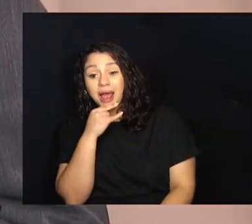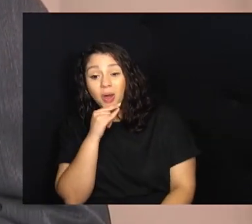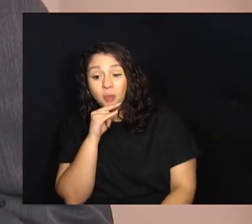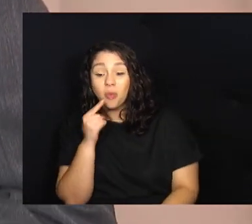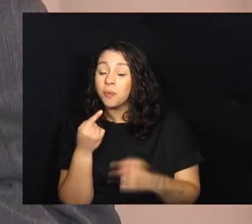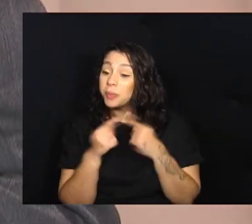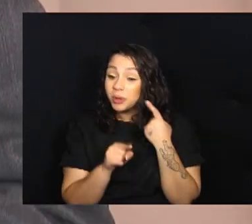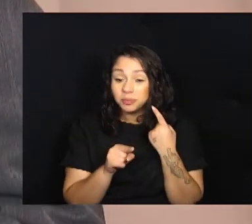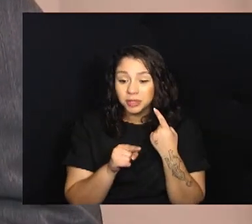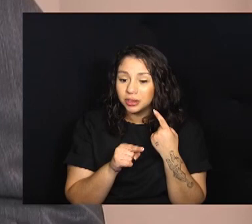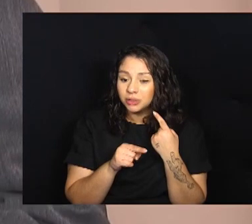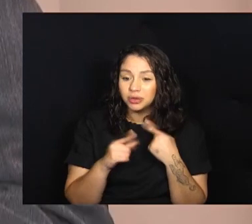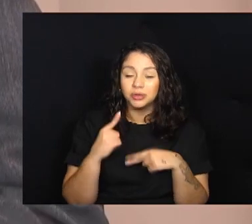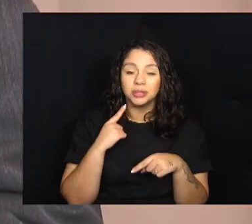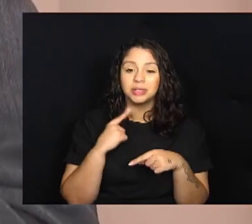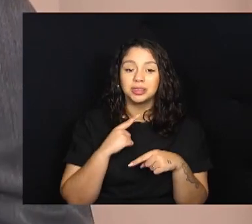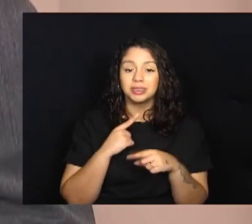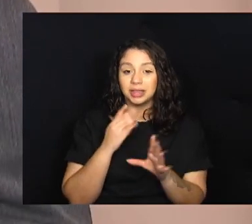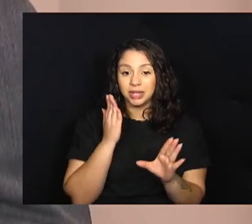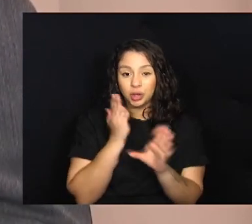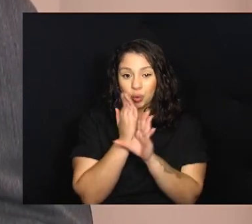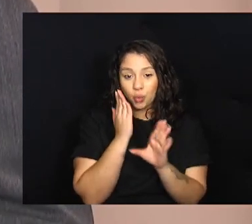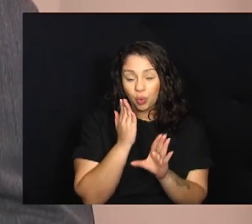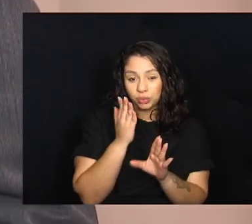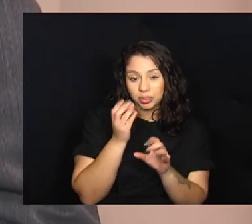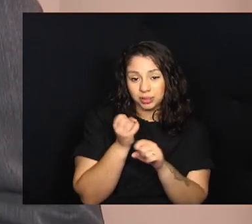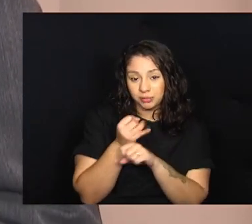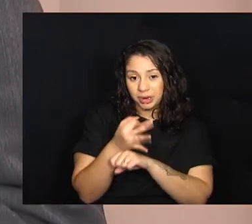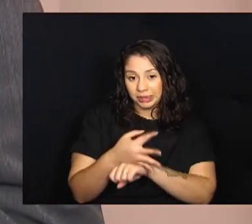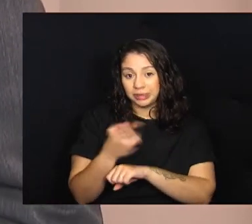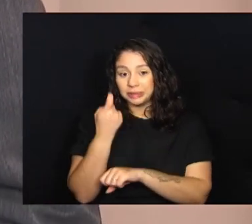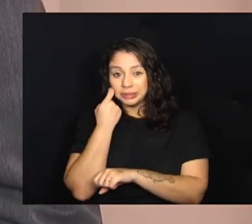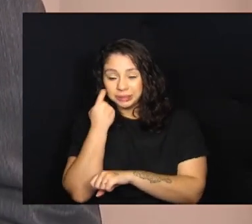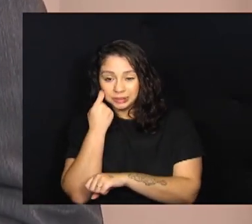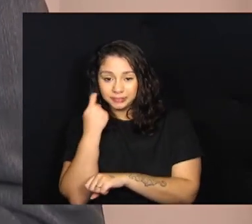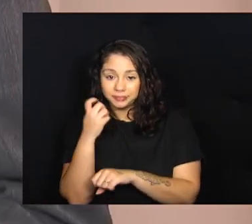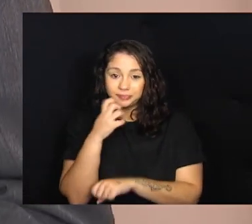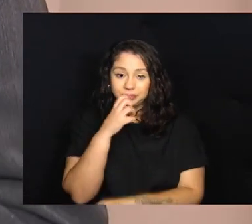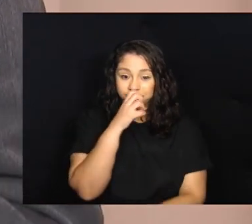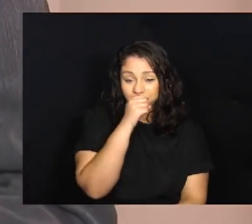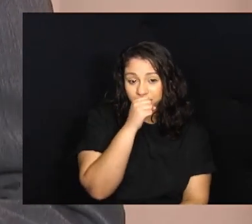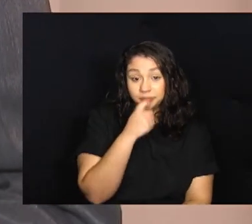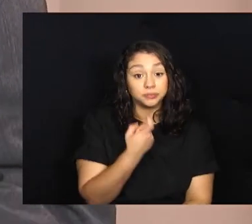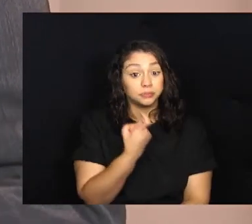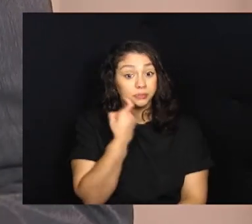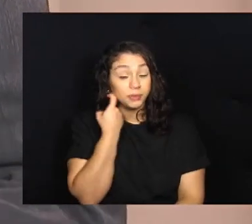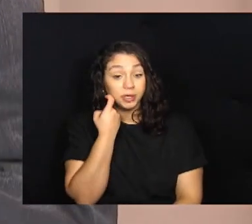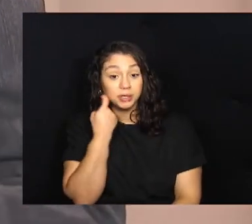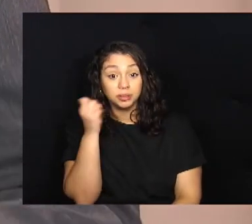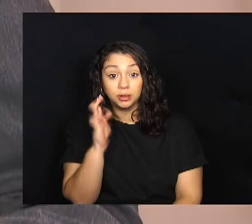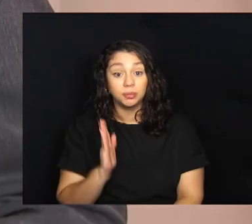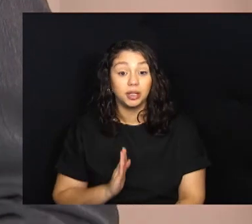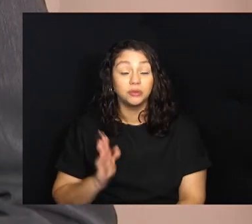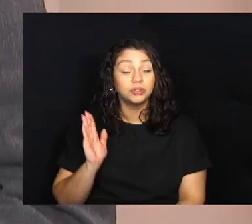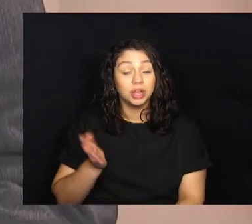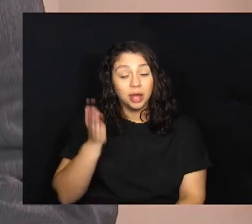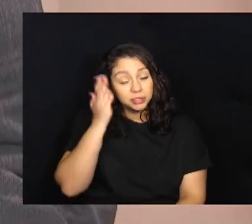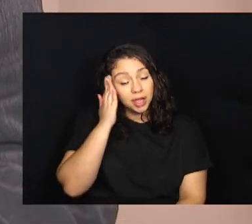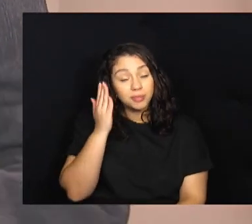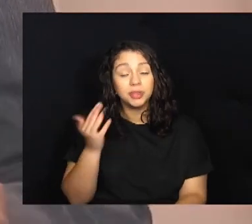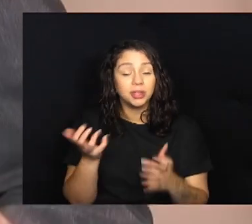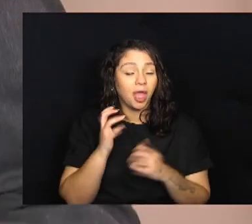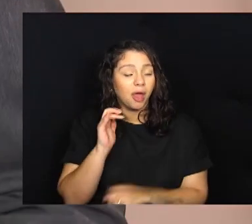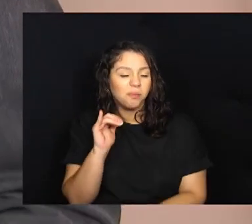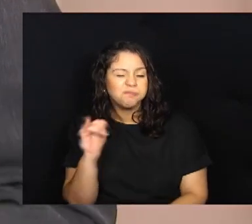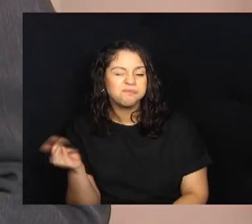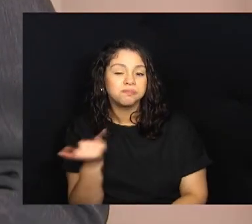um encontro na madrugada, de sexta para sábado, sexta-feira no Brasil, é o dia que a gente sabe que todo mundo quer extravasar, quer